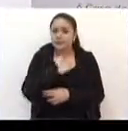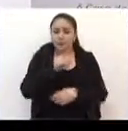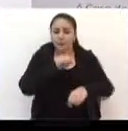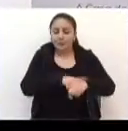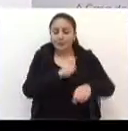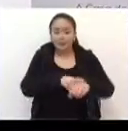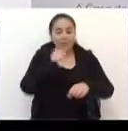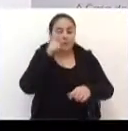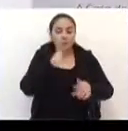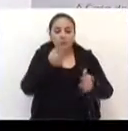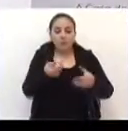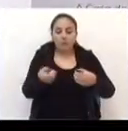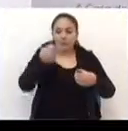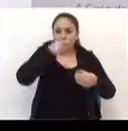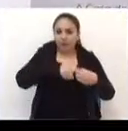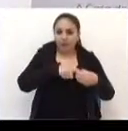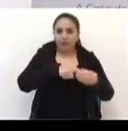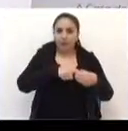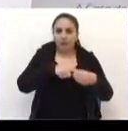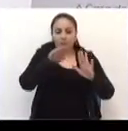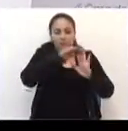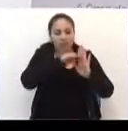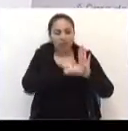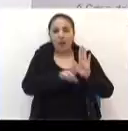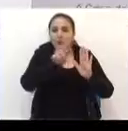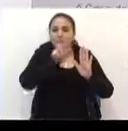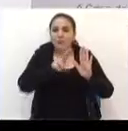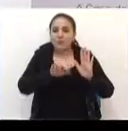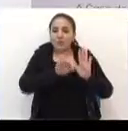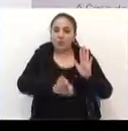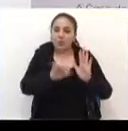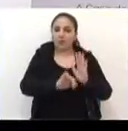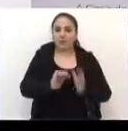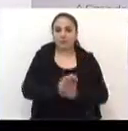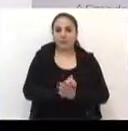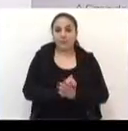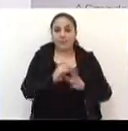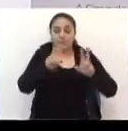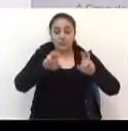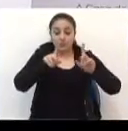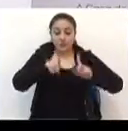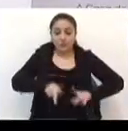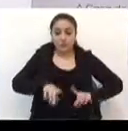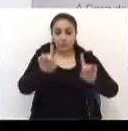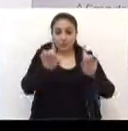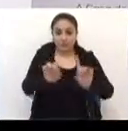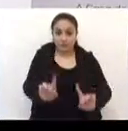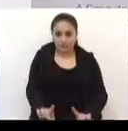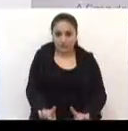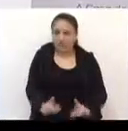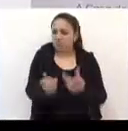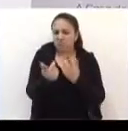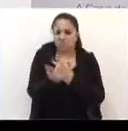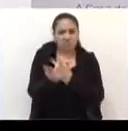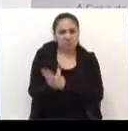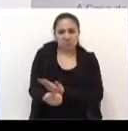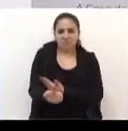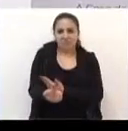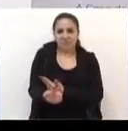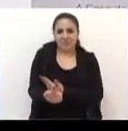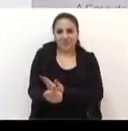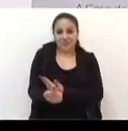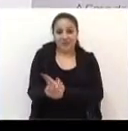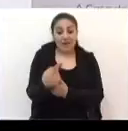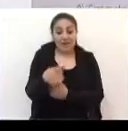para retomar e pautar alguns temas importantes. A questão das pessoas com deficiência não é diferente, então